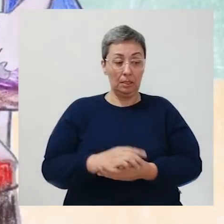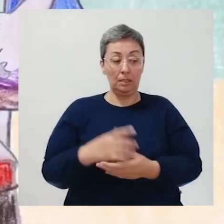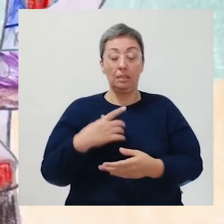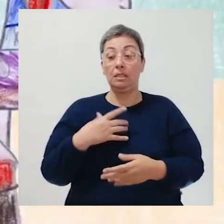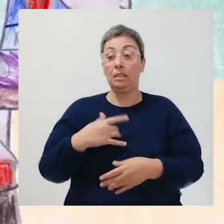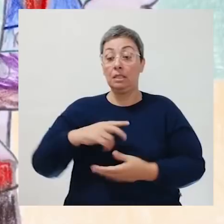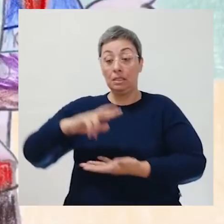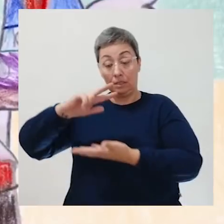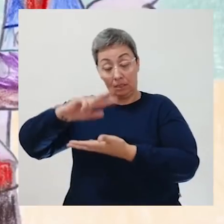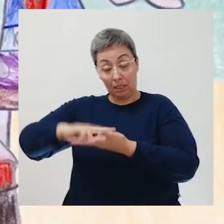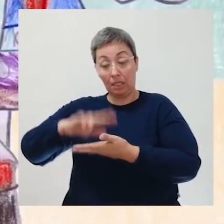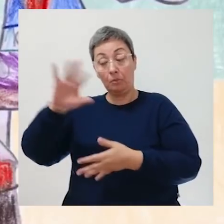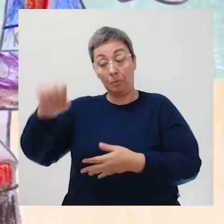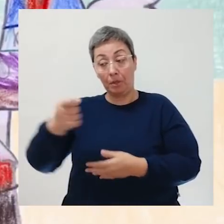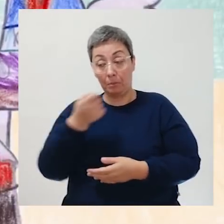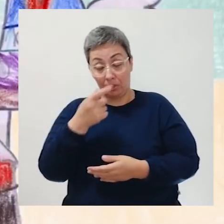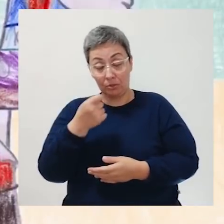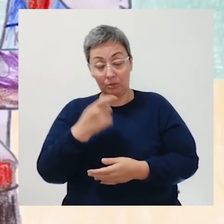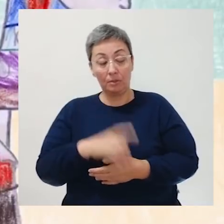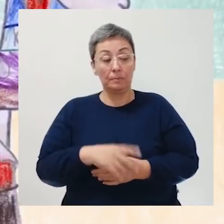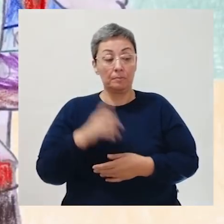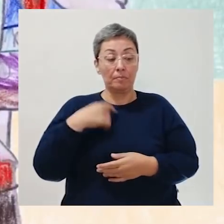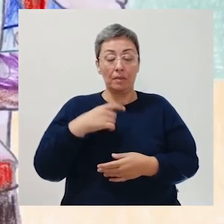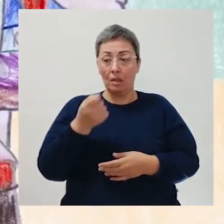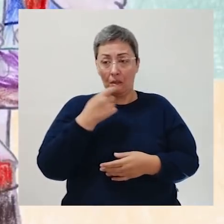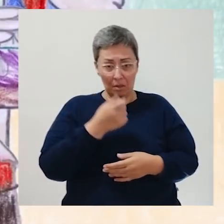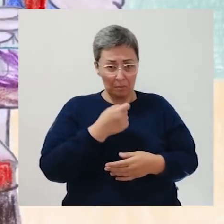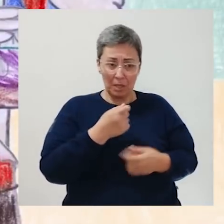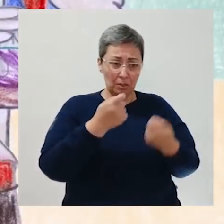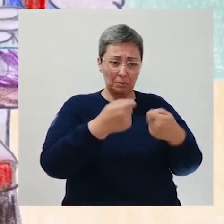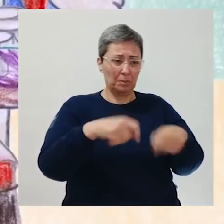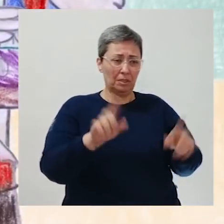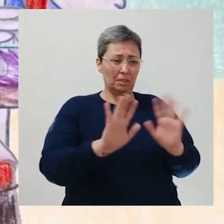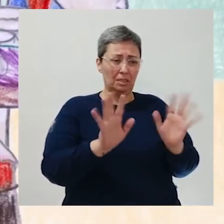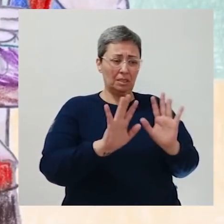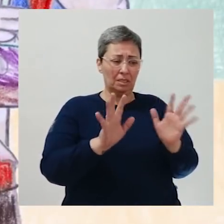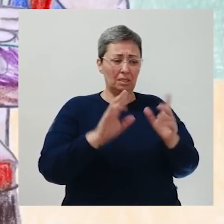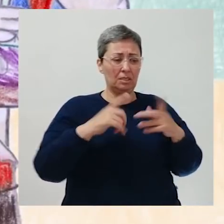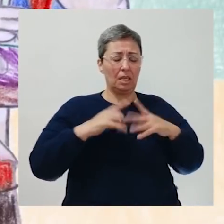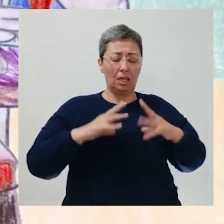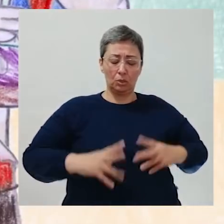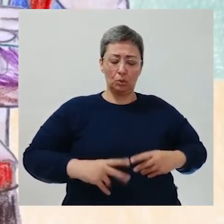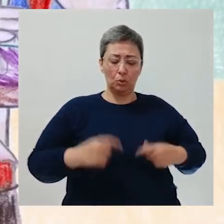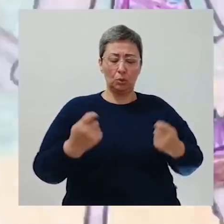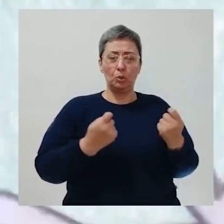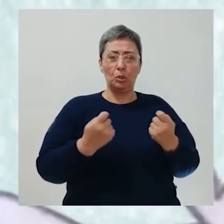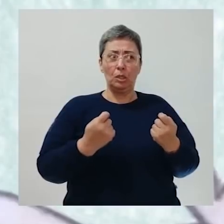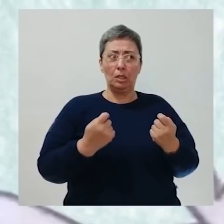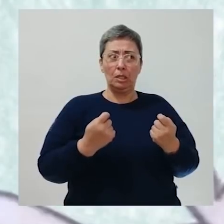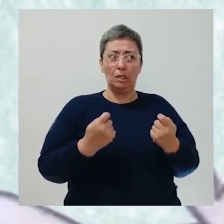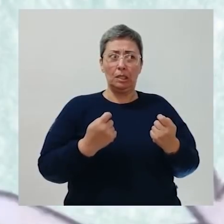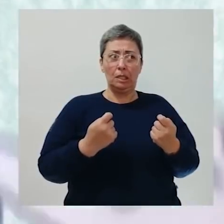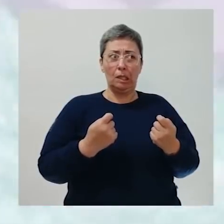Deita aí que eu vou buscar o remédio. O remédio não é mais necessário, mamãe. Está tudo sob com...